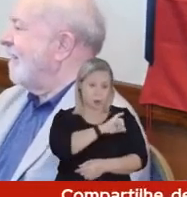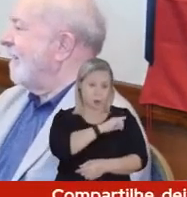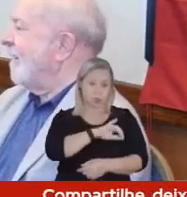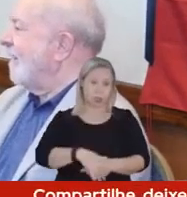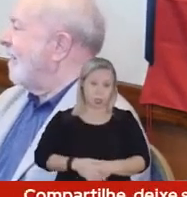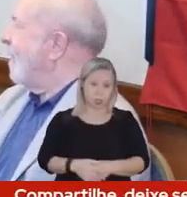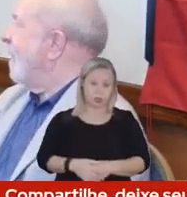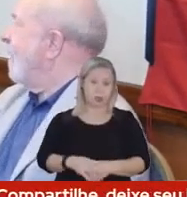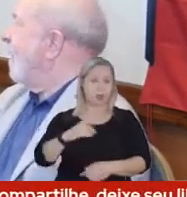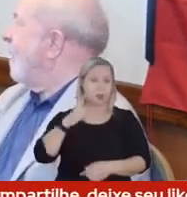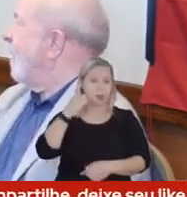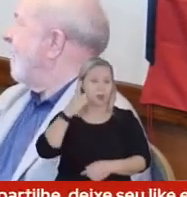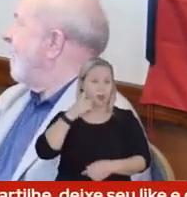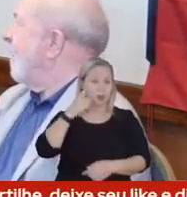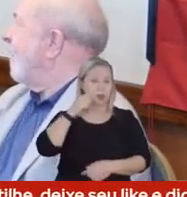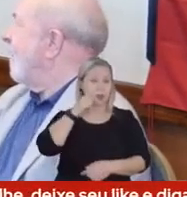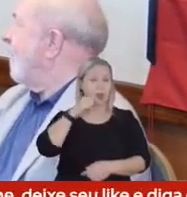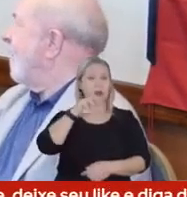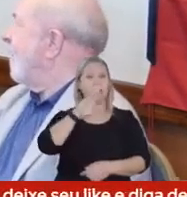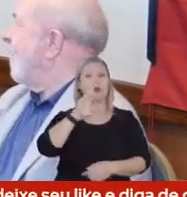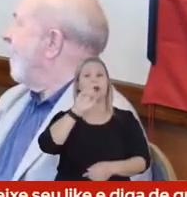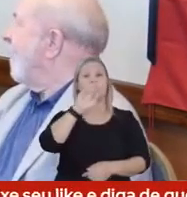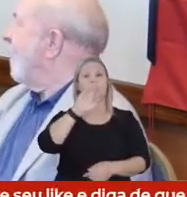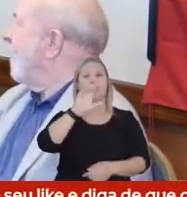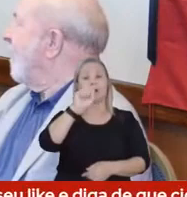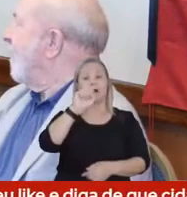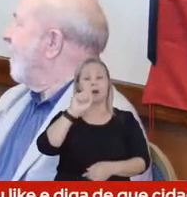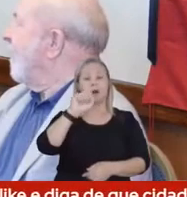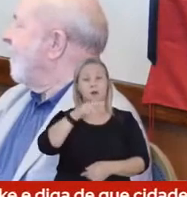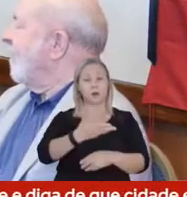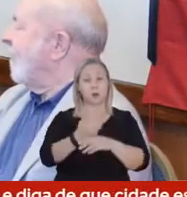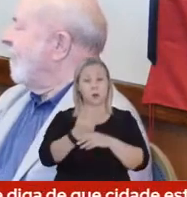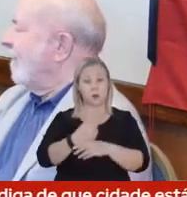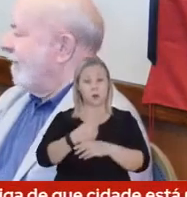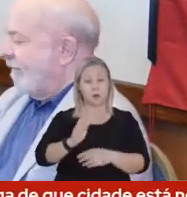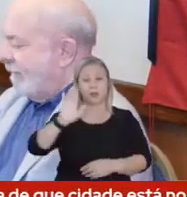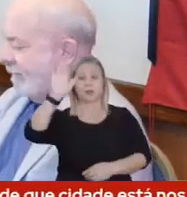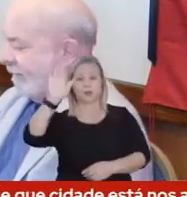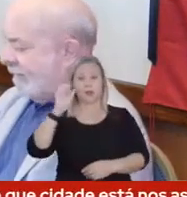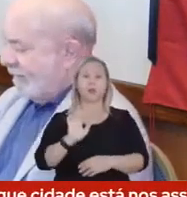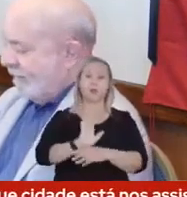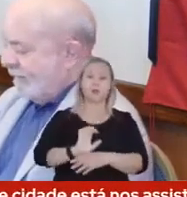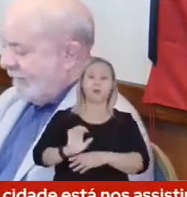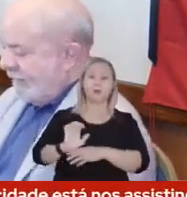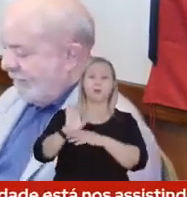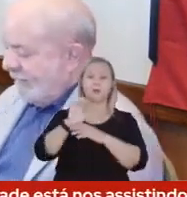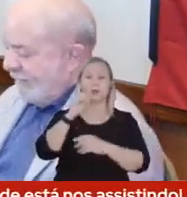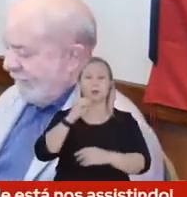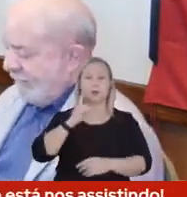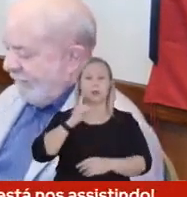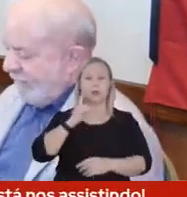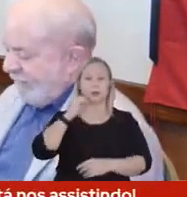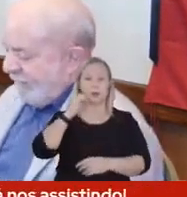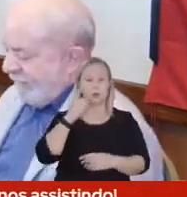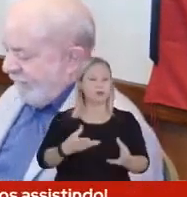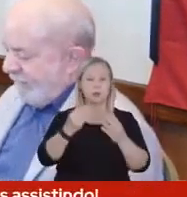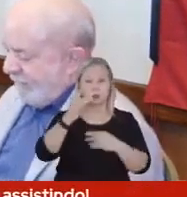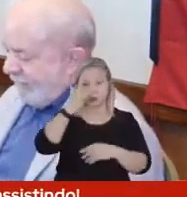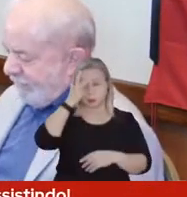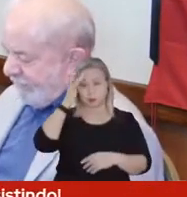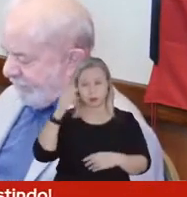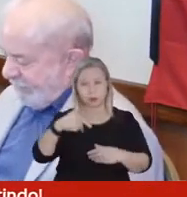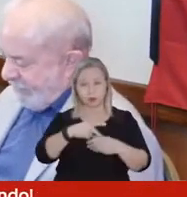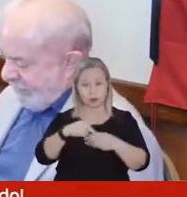para pré-candidatura a deputado estadual aqui do Rio de Janeiro. São nomes da categoria petroleira, do movimento sindical petroleiro, que nós estamos emprestando para